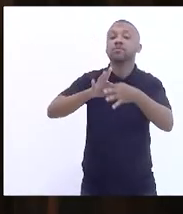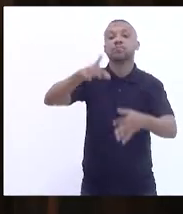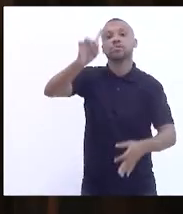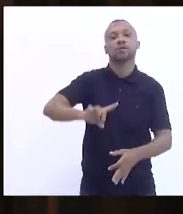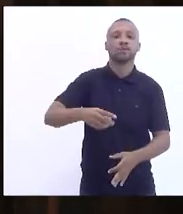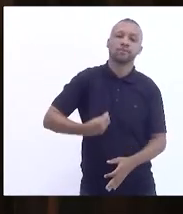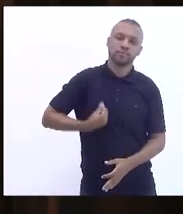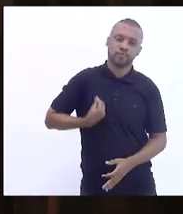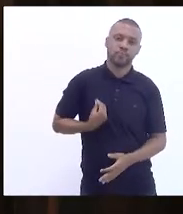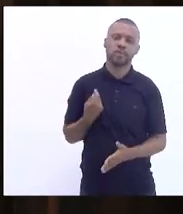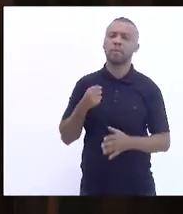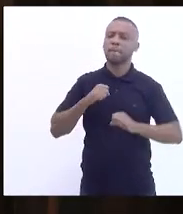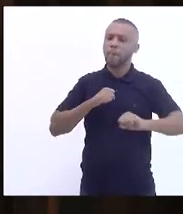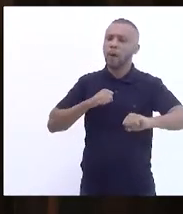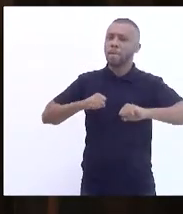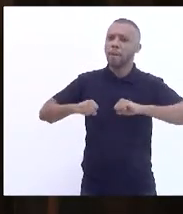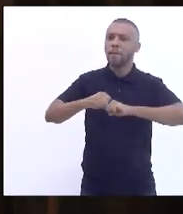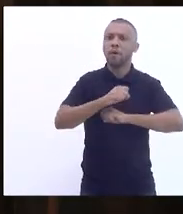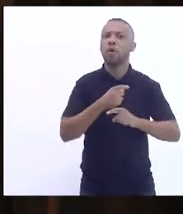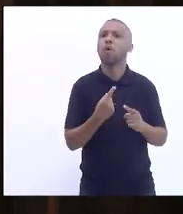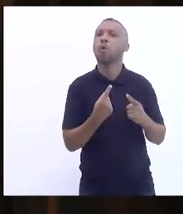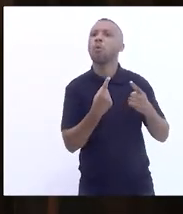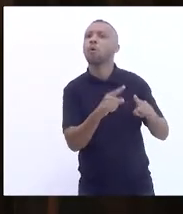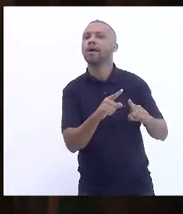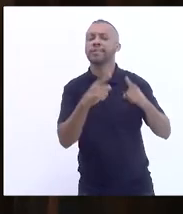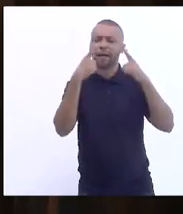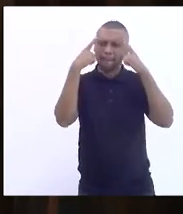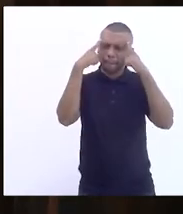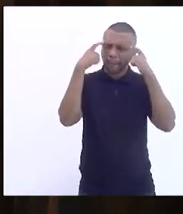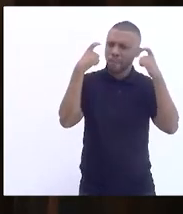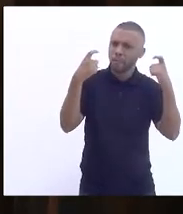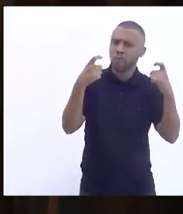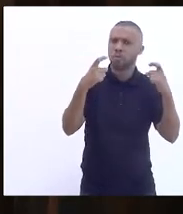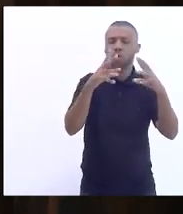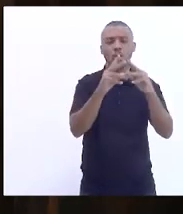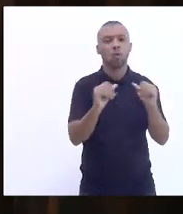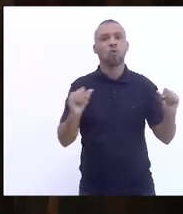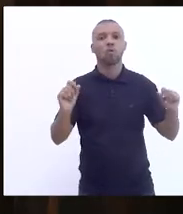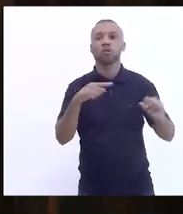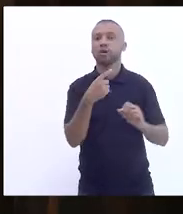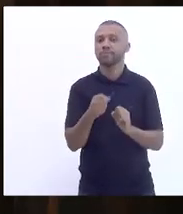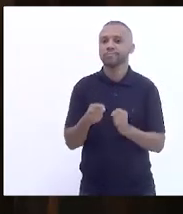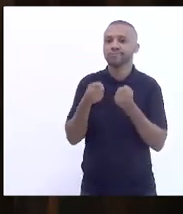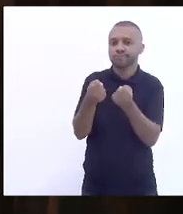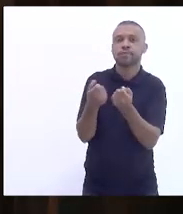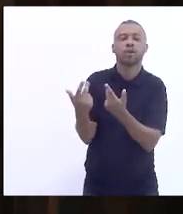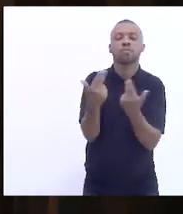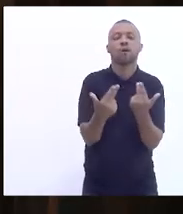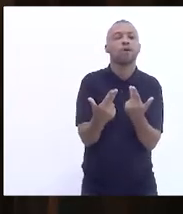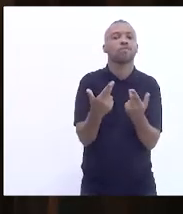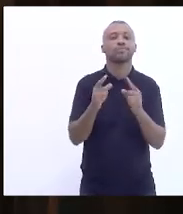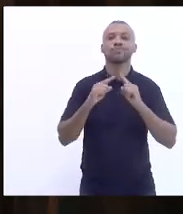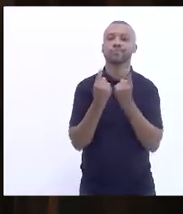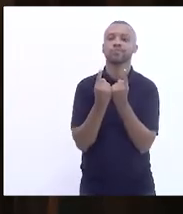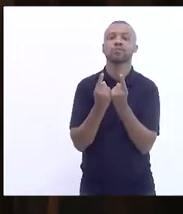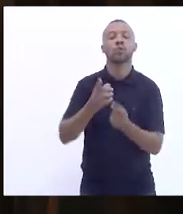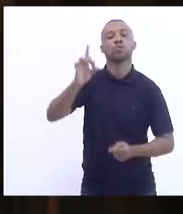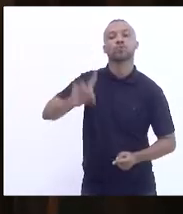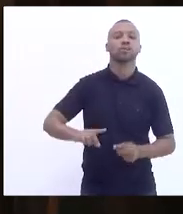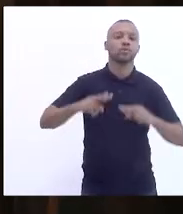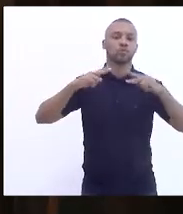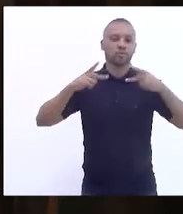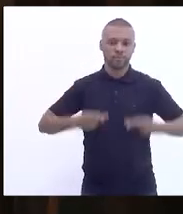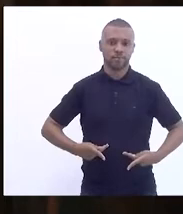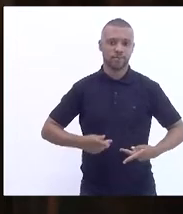gente tá aqui numa luta contra violência a gente também tem que garantir como na própria audiência os direitos humanos EA